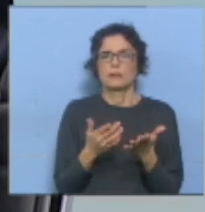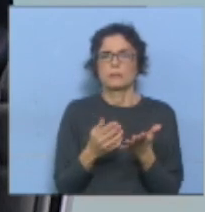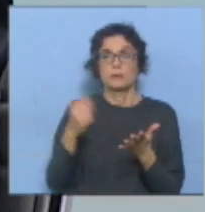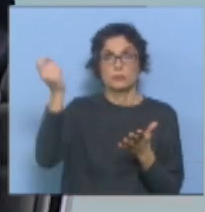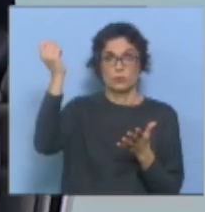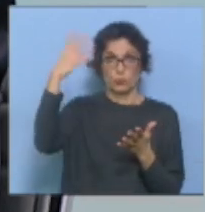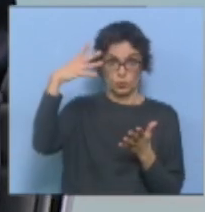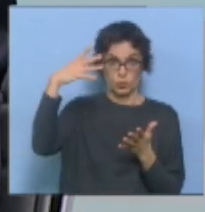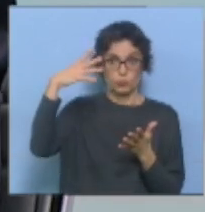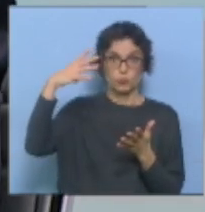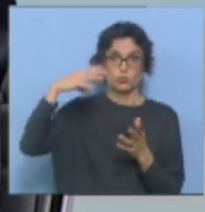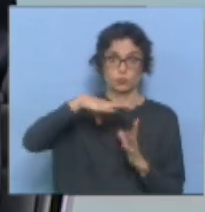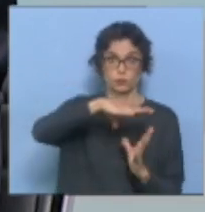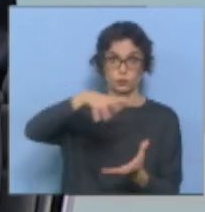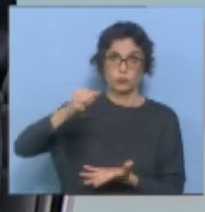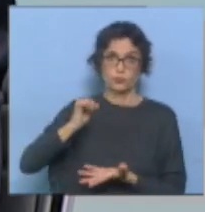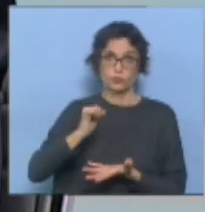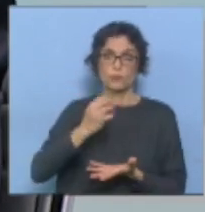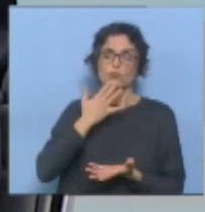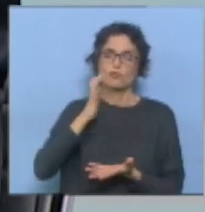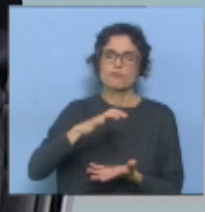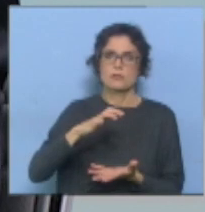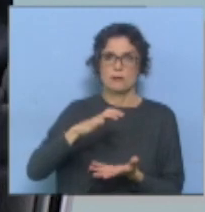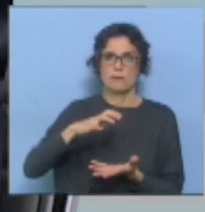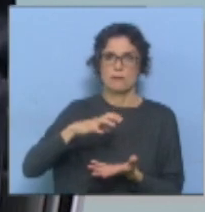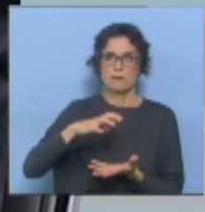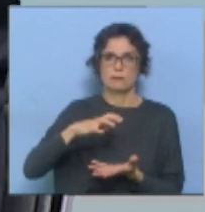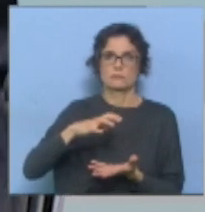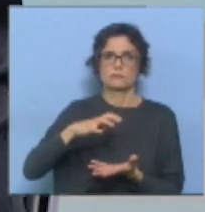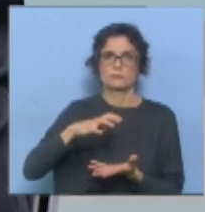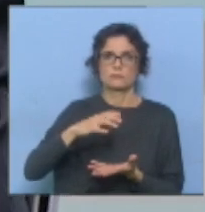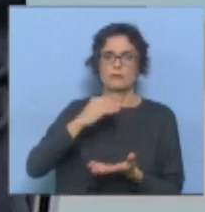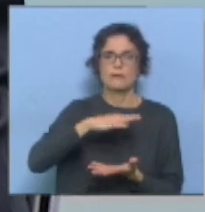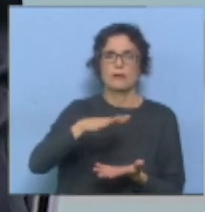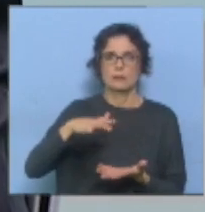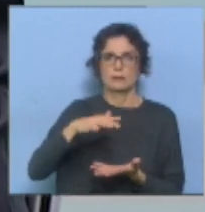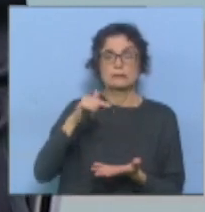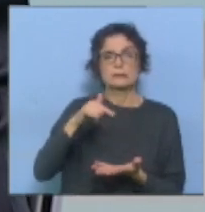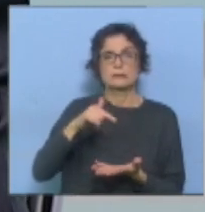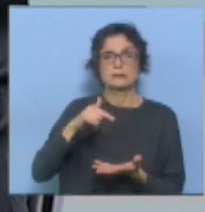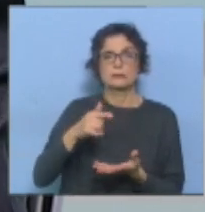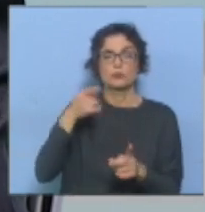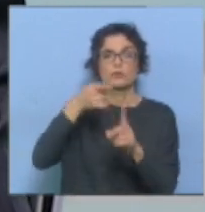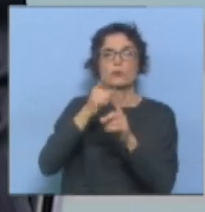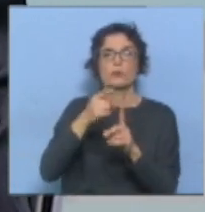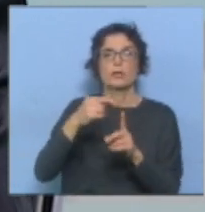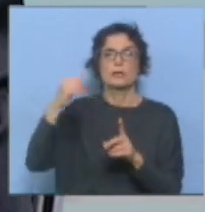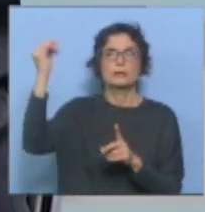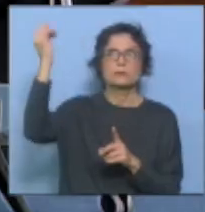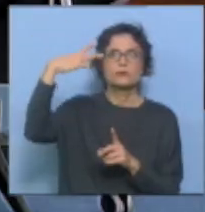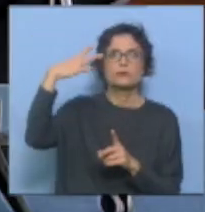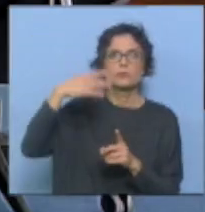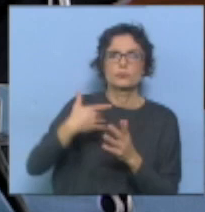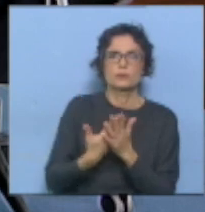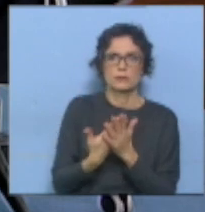Luz do mundo, sal da terra e luz do mundo. Como o Padre Nélio dizia, para iluminar, ou seja, somos iluminados